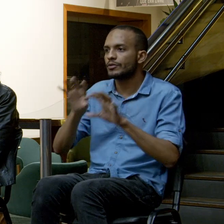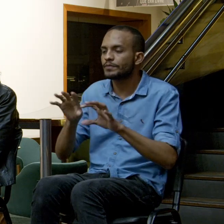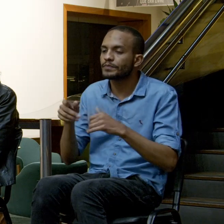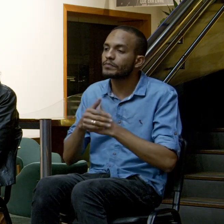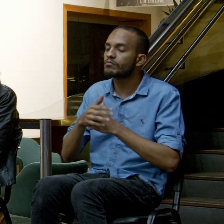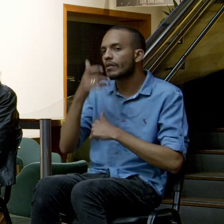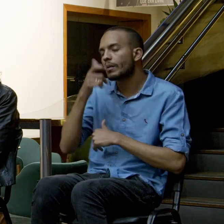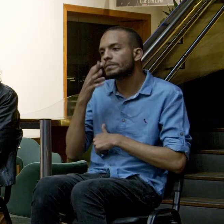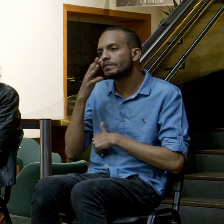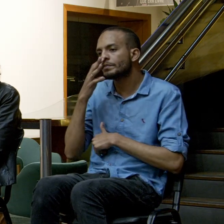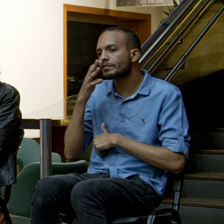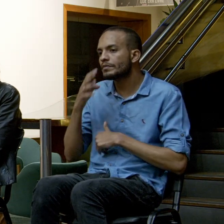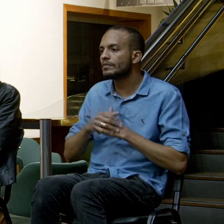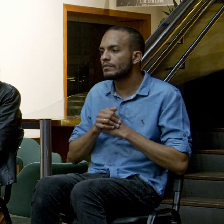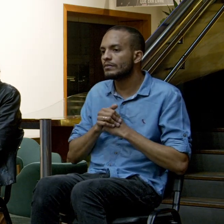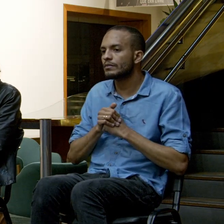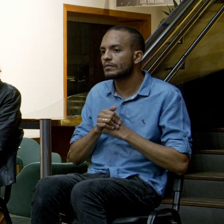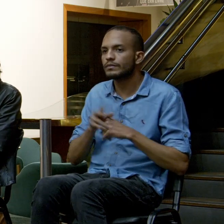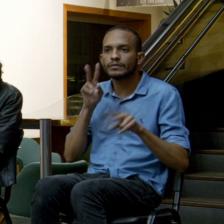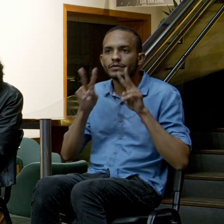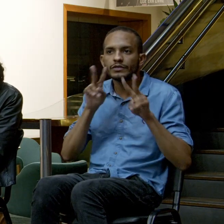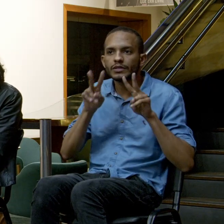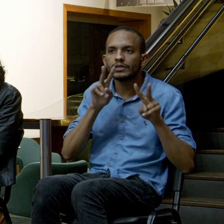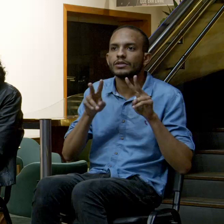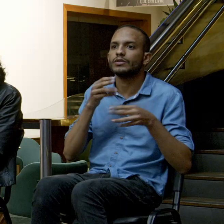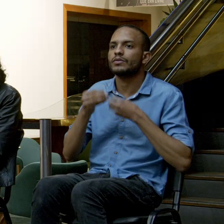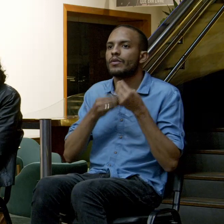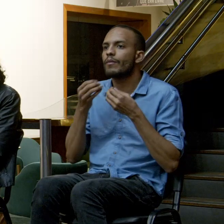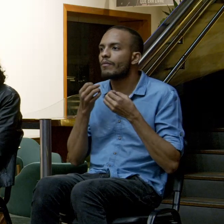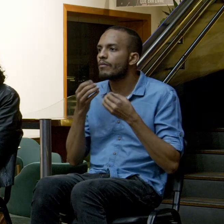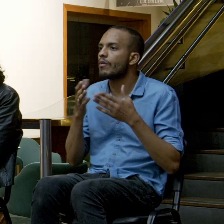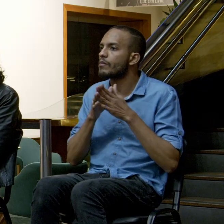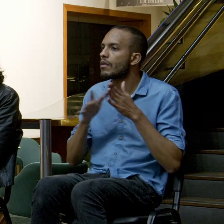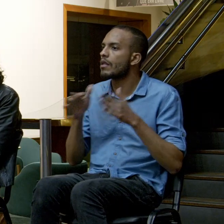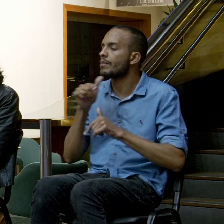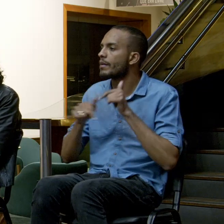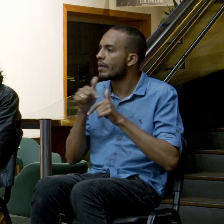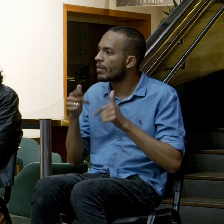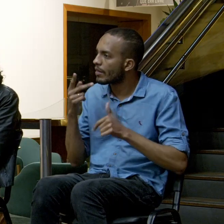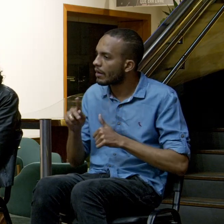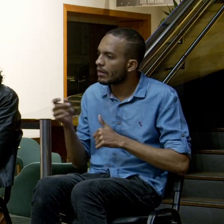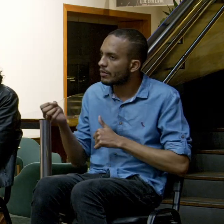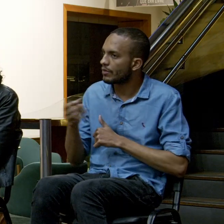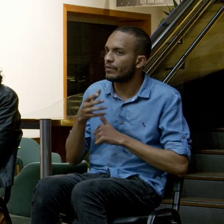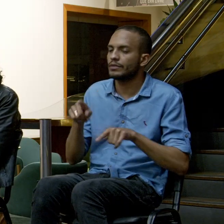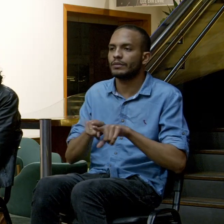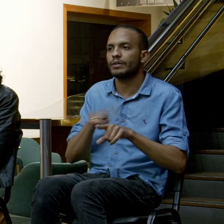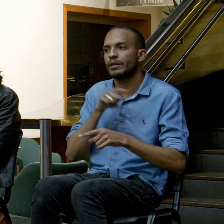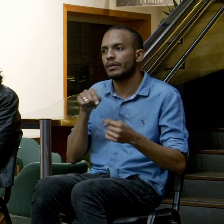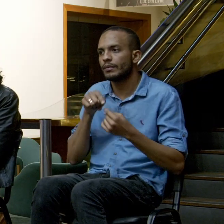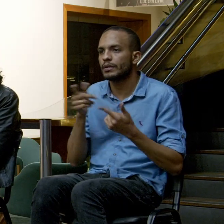isso eu acho interessante ver como boa parte do trabalho recente dela tem a ver